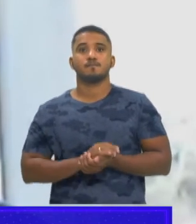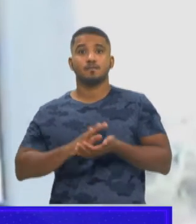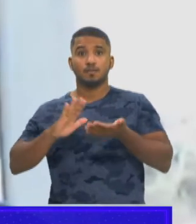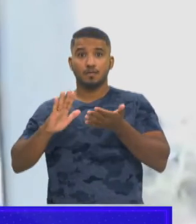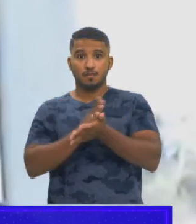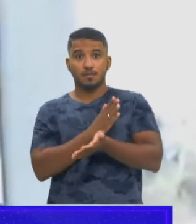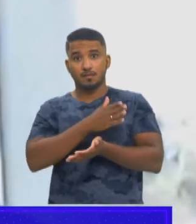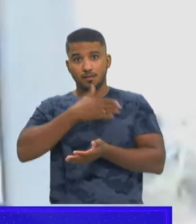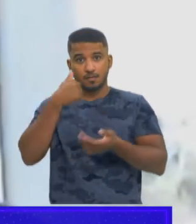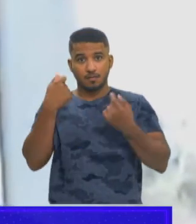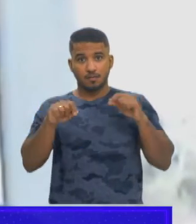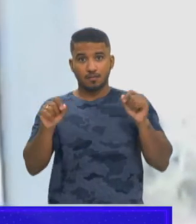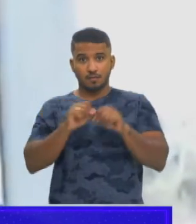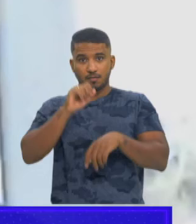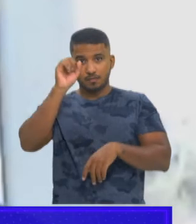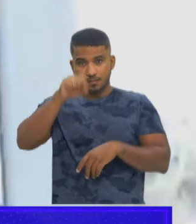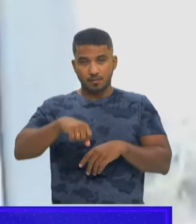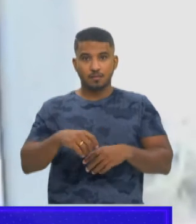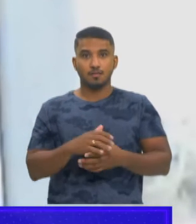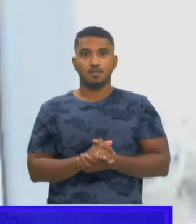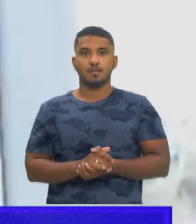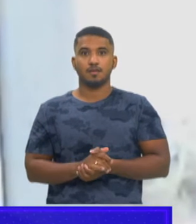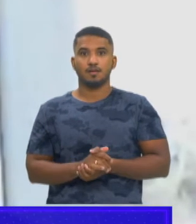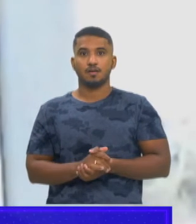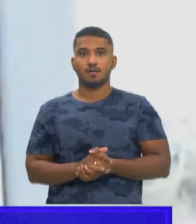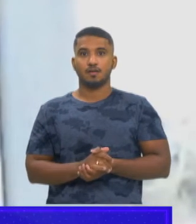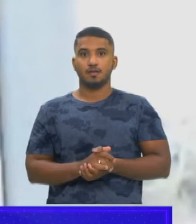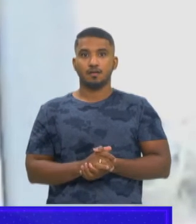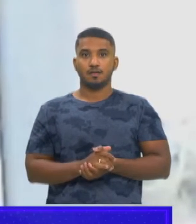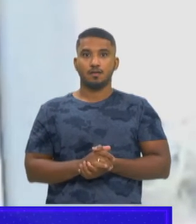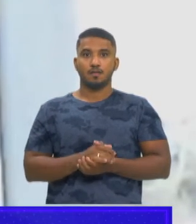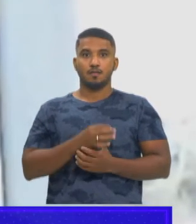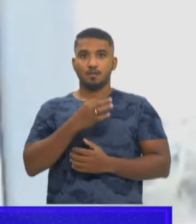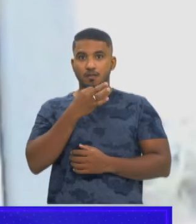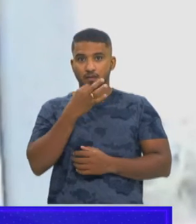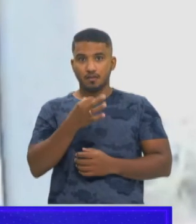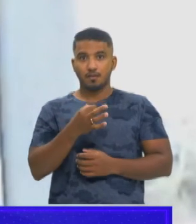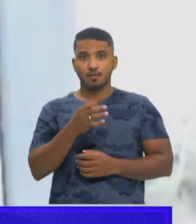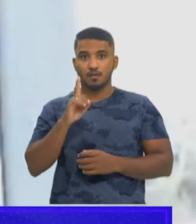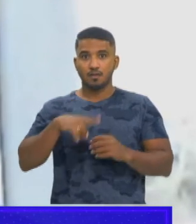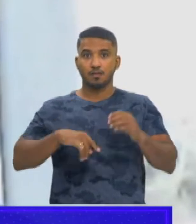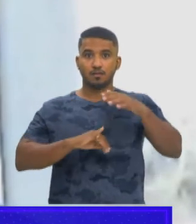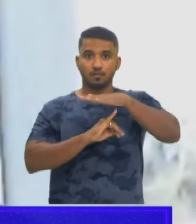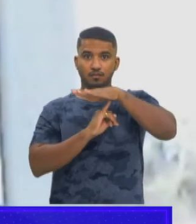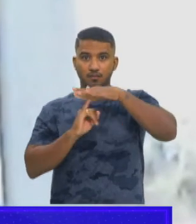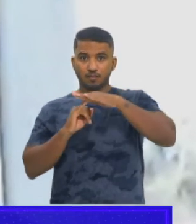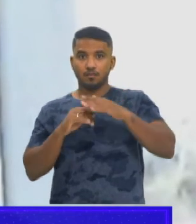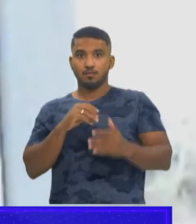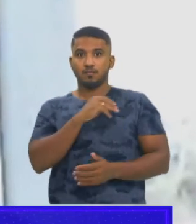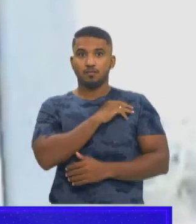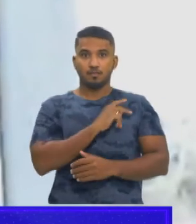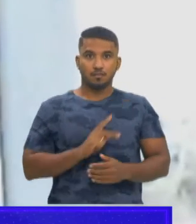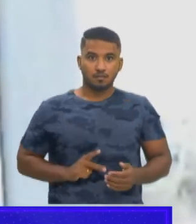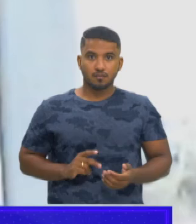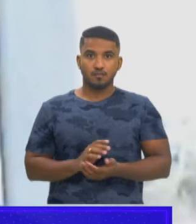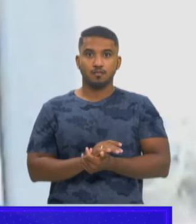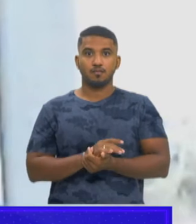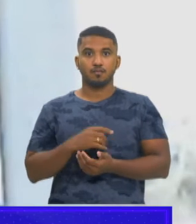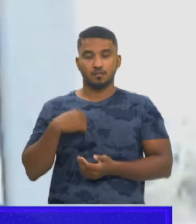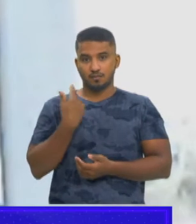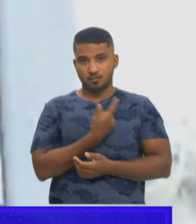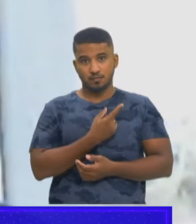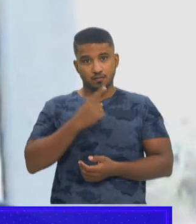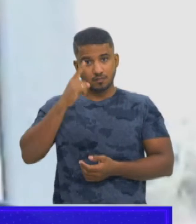ser feitas. Essas sugestões, na verdade, partem também das instituições, do Ministério Público, parte do nosso dia a dia,